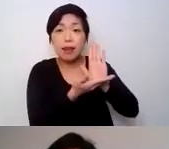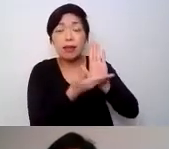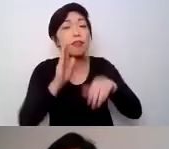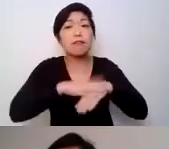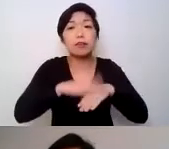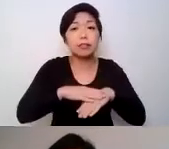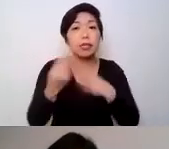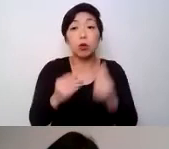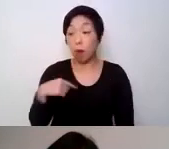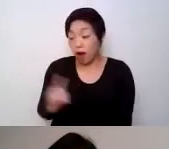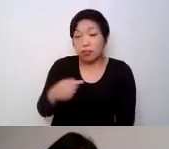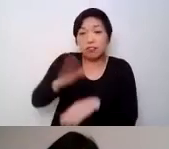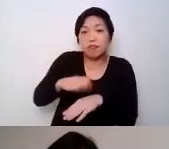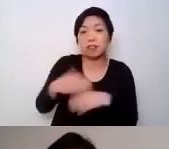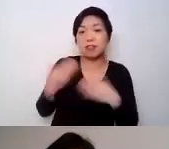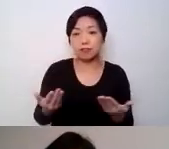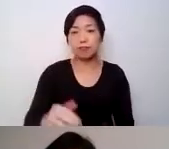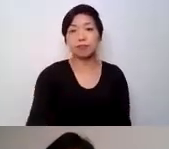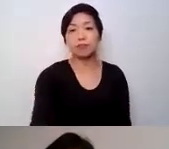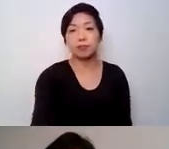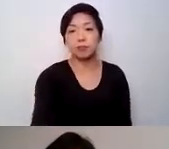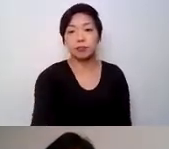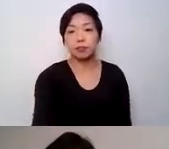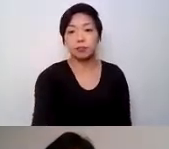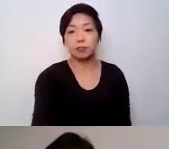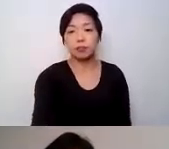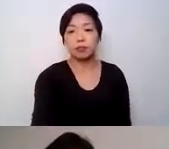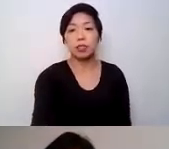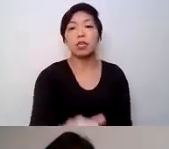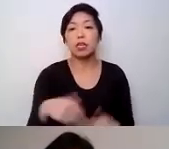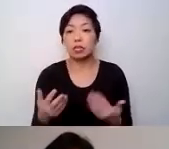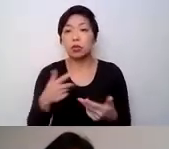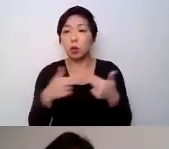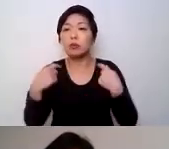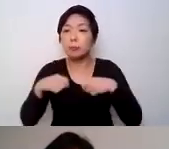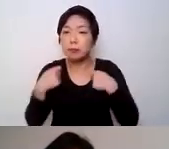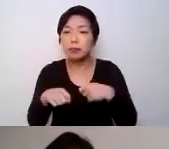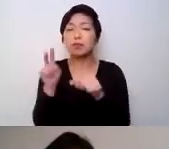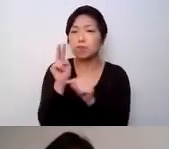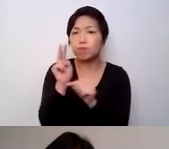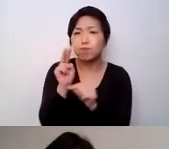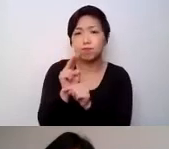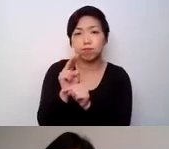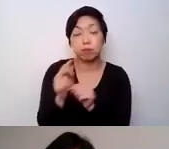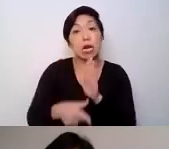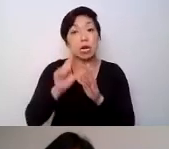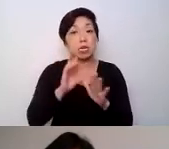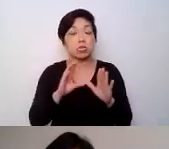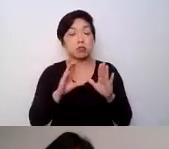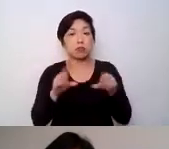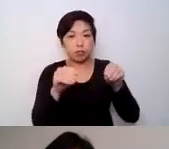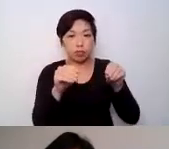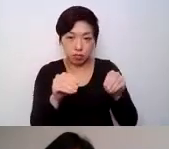intervir então são questões que precisam ser muito bem tratadas antes de se mexer antes de deixar para um